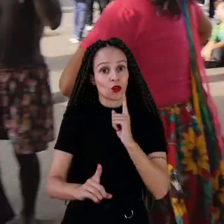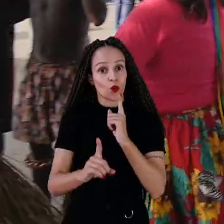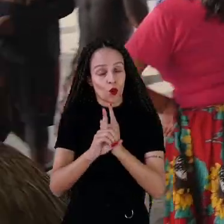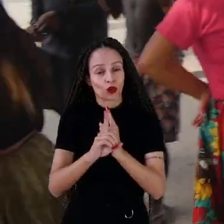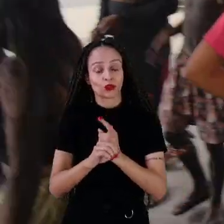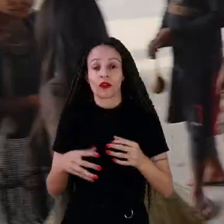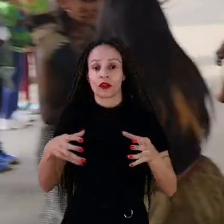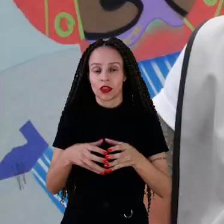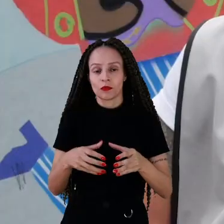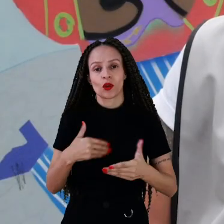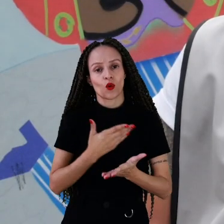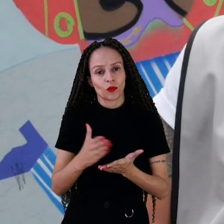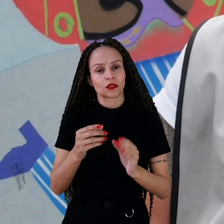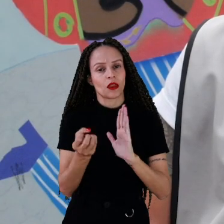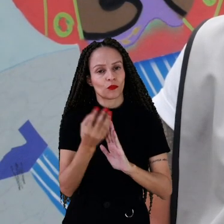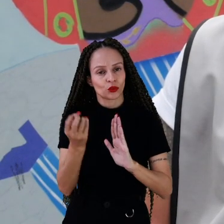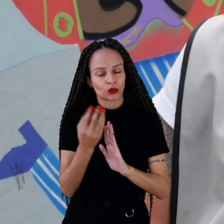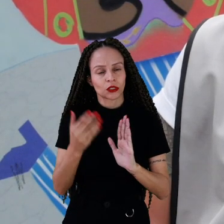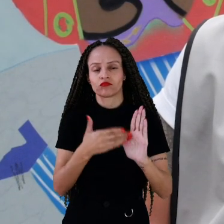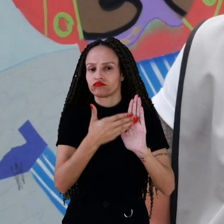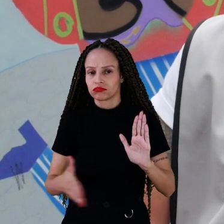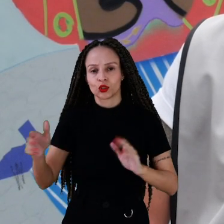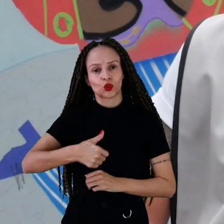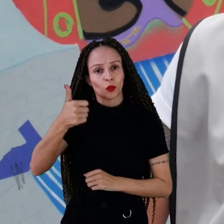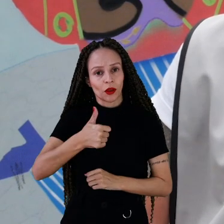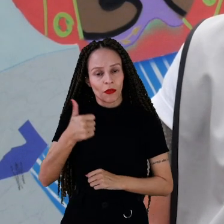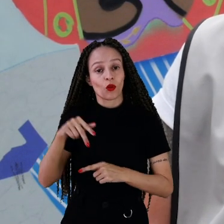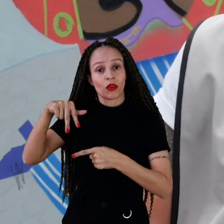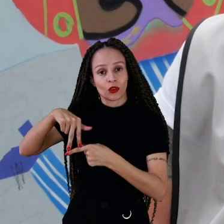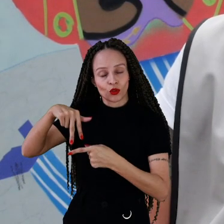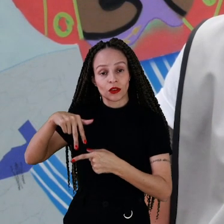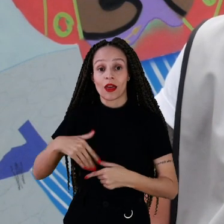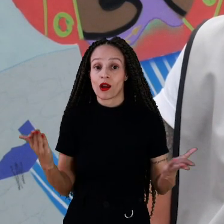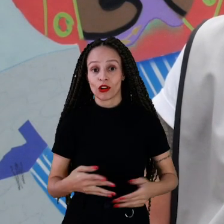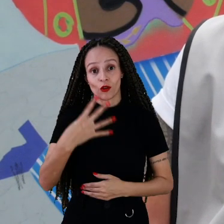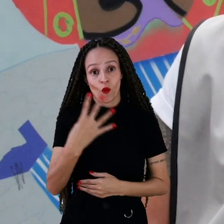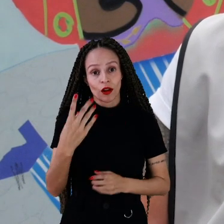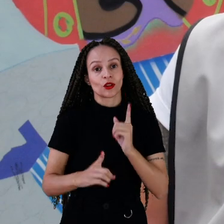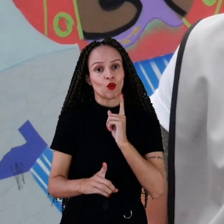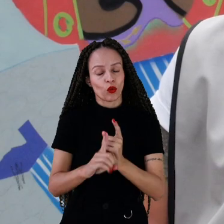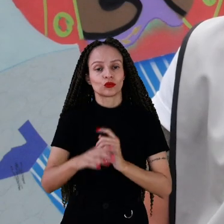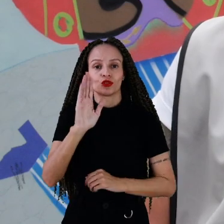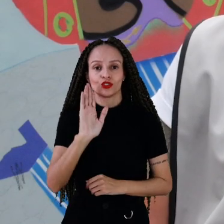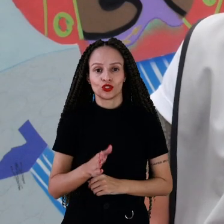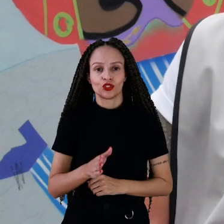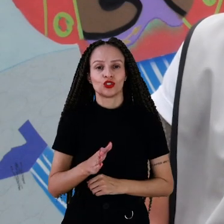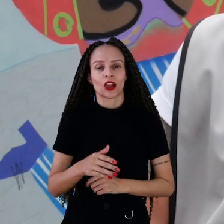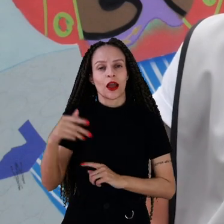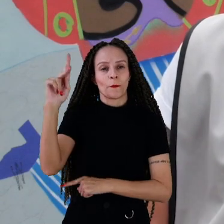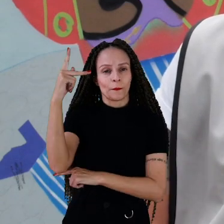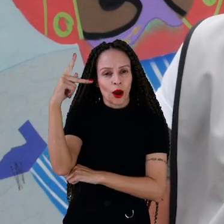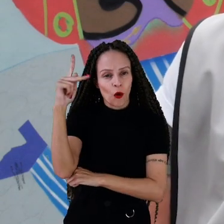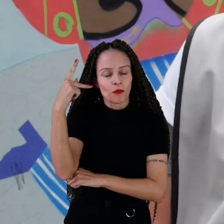primeiro encontro, conheci a equipe, então comecei a fazer a produção com eles desde o primeiro em Antonina. A gente já está no quarto encontro, a gente já passou